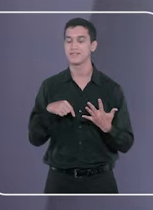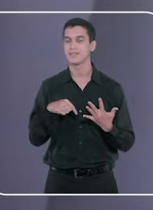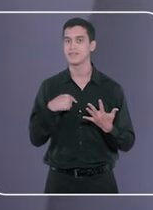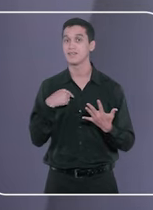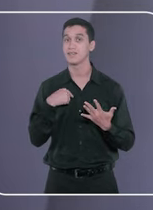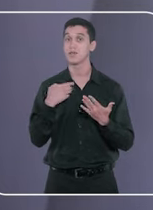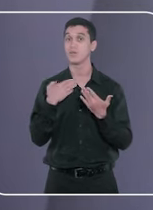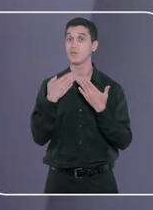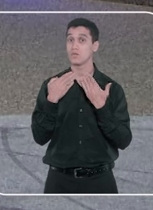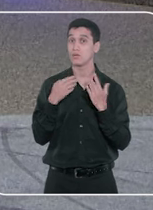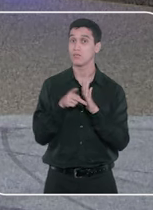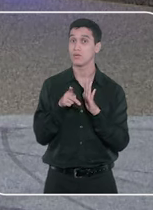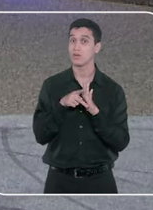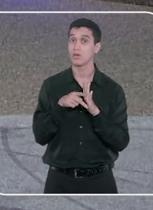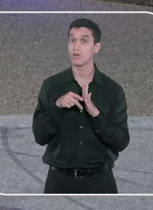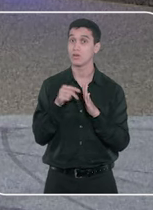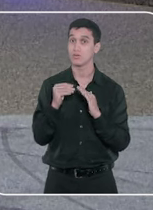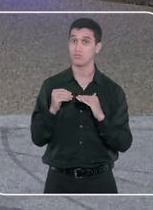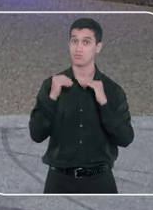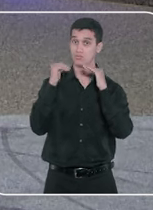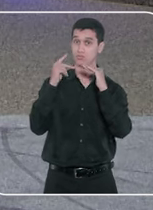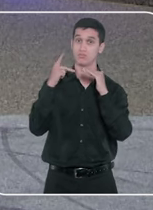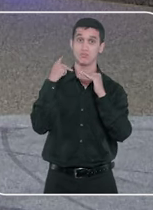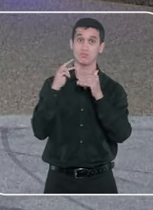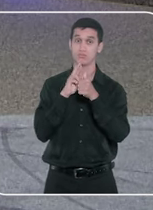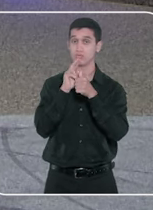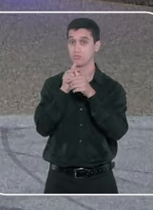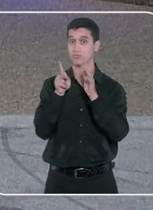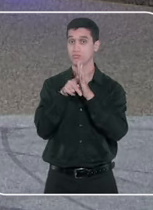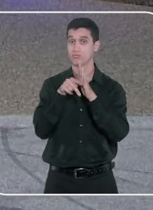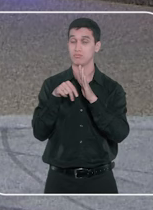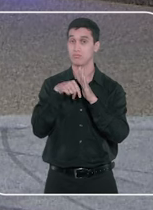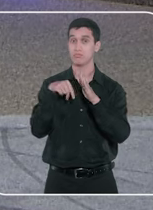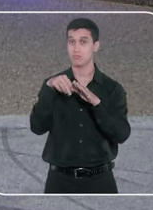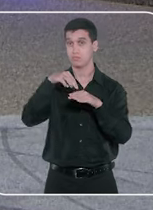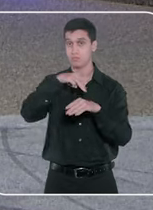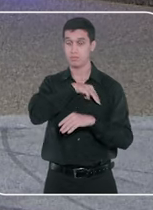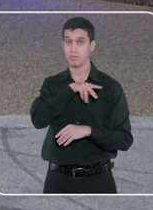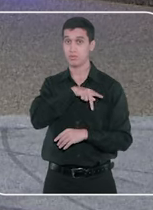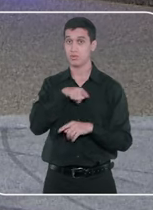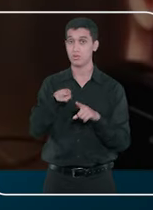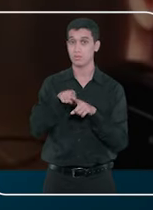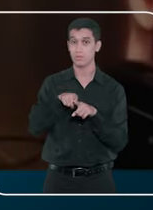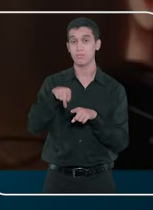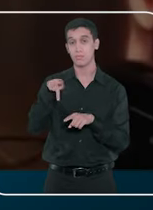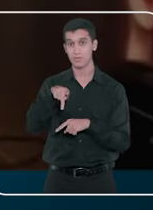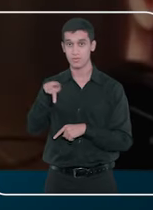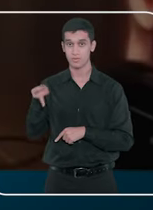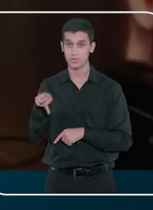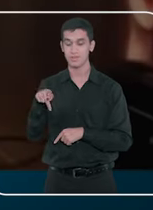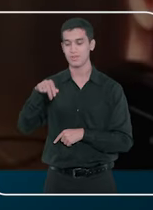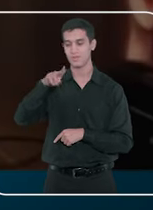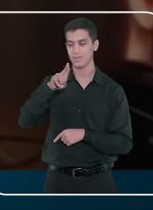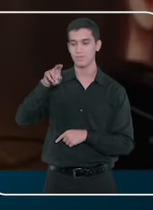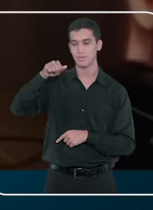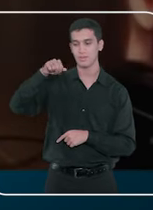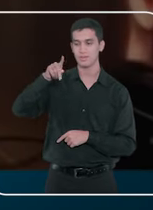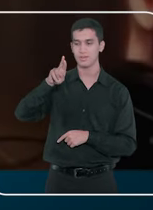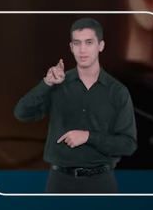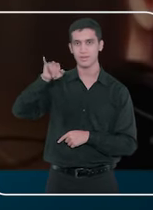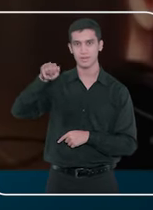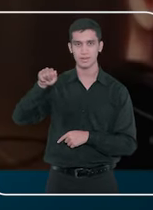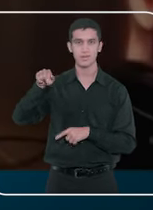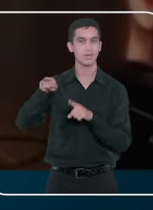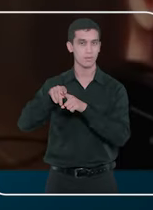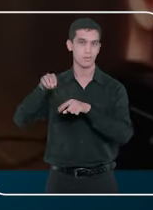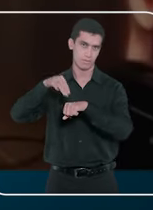com a Procuradora da República do Ministério Público Federal e professora de pós-graduação em Direito, Andrea Wamsley. Ela também é mestre e doutora